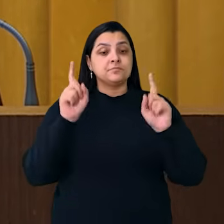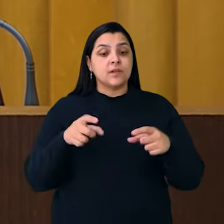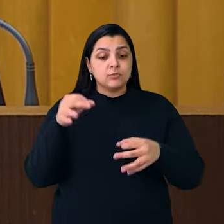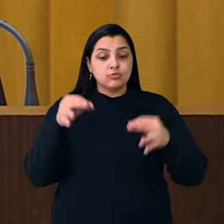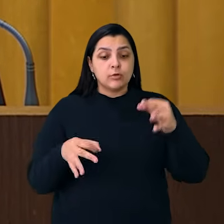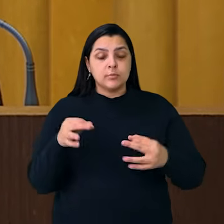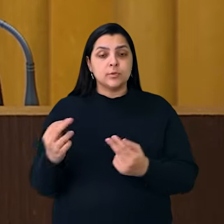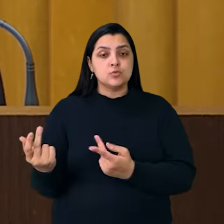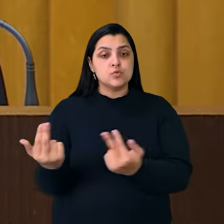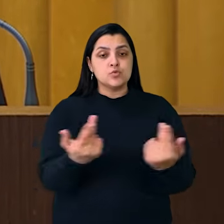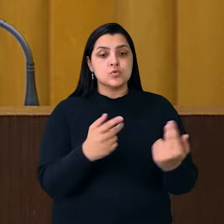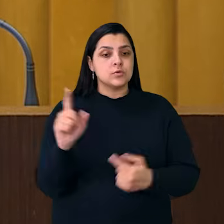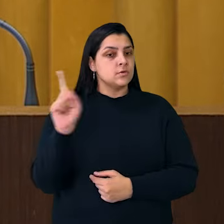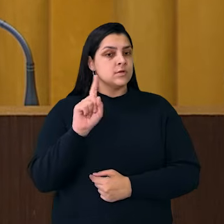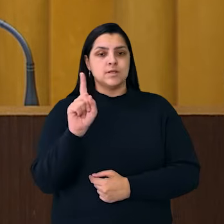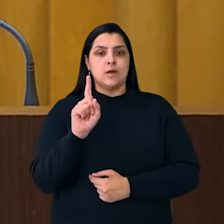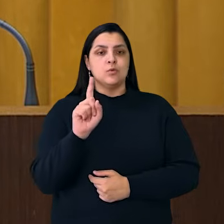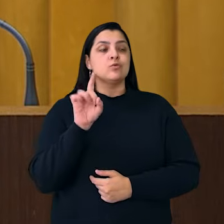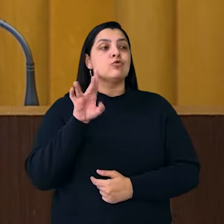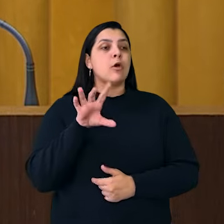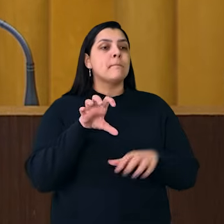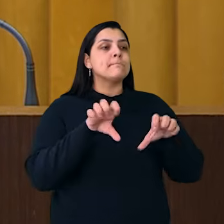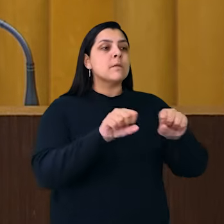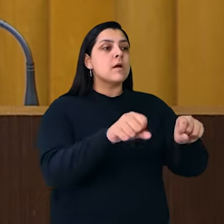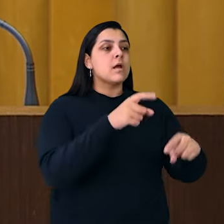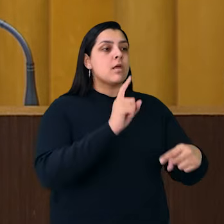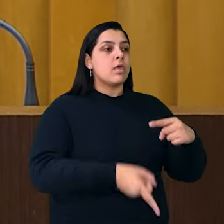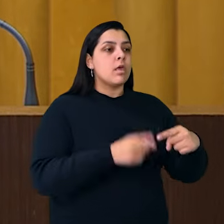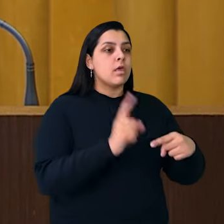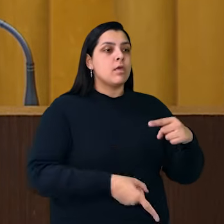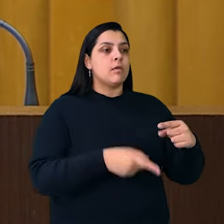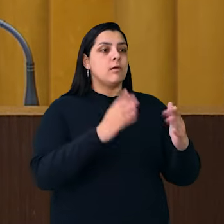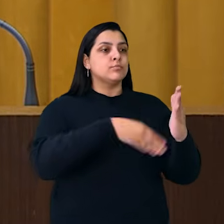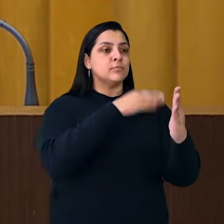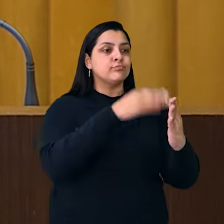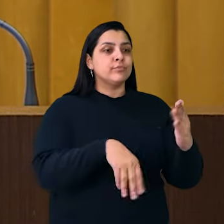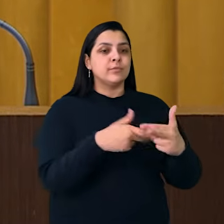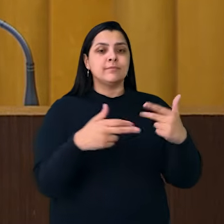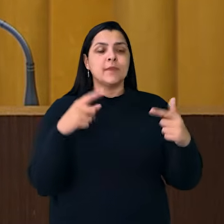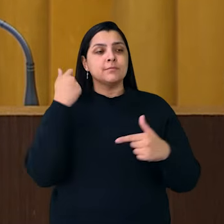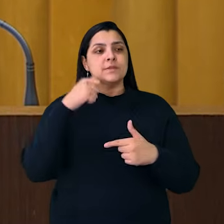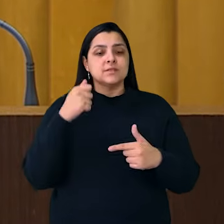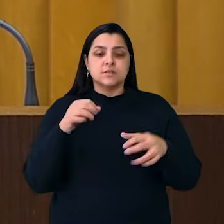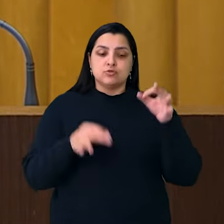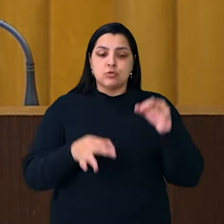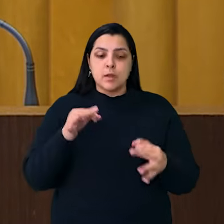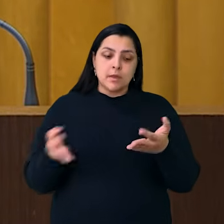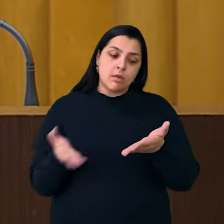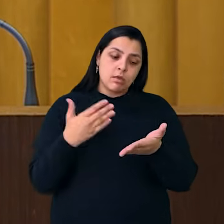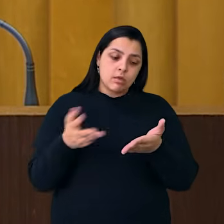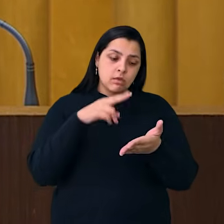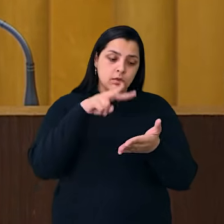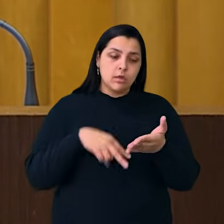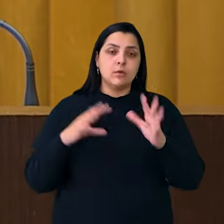de precedentes e não como corte de cassação, a rever todos os julgamentos